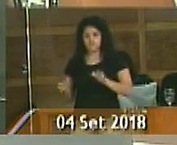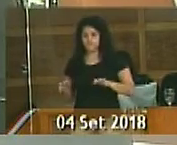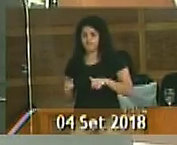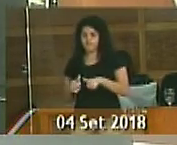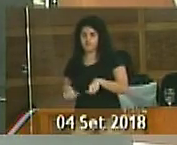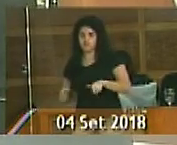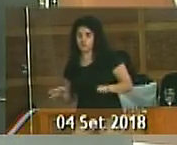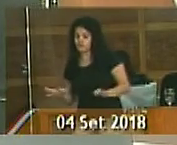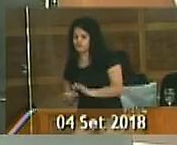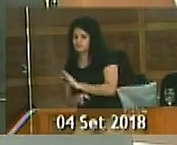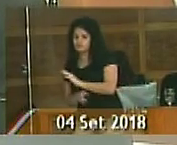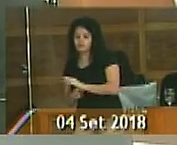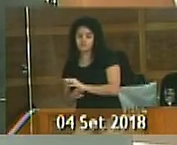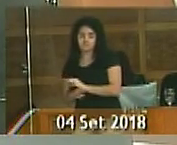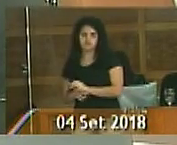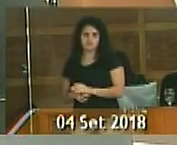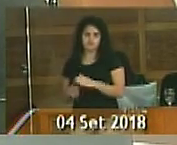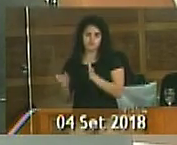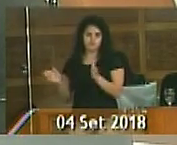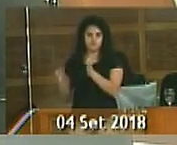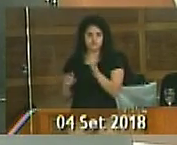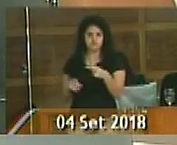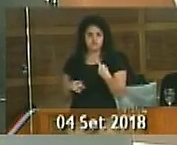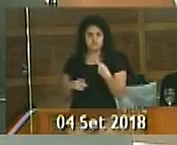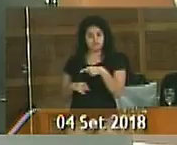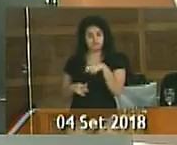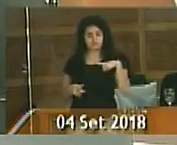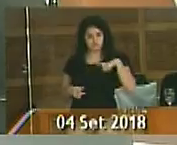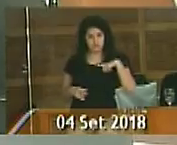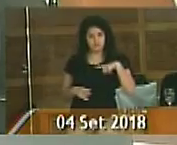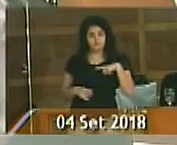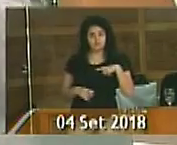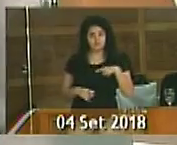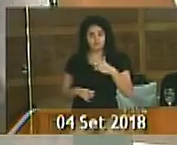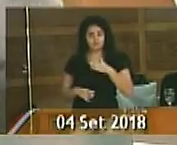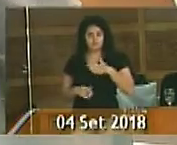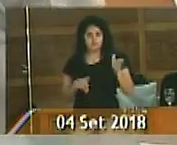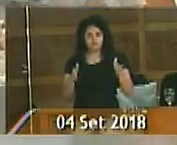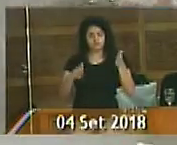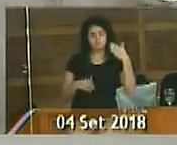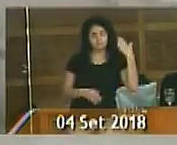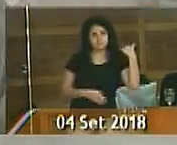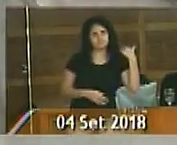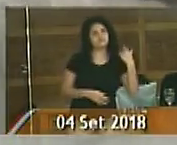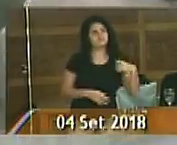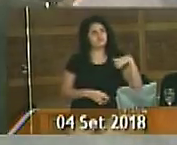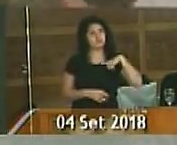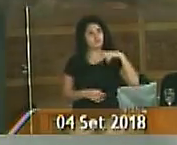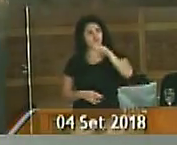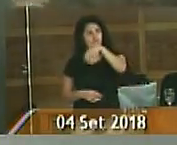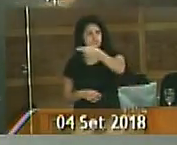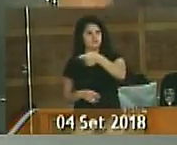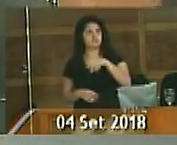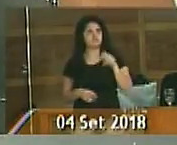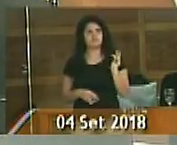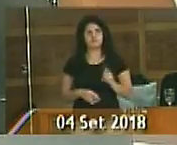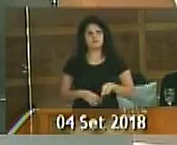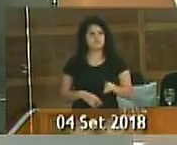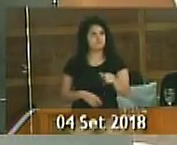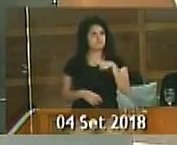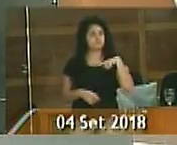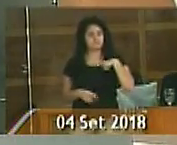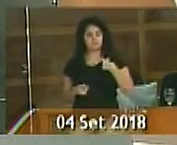mandato. Isso aconteceu na gestão passada toda, enquanto eu estava vereador, vai acontecer na próxima gestão e vai acontecer,